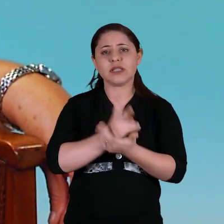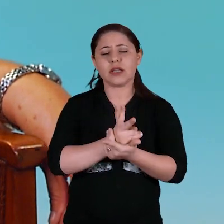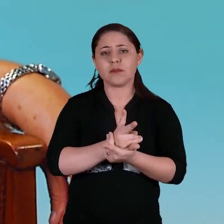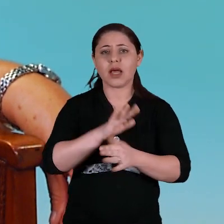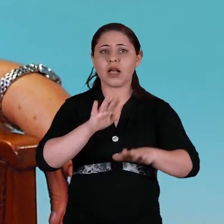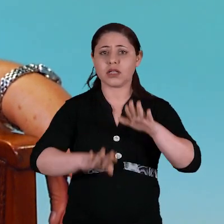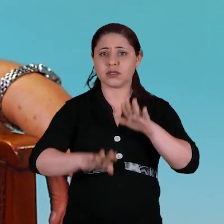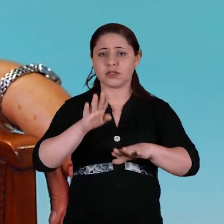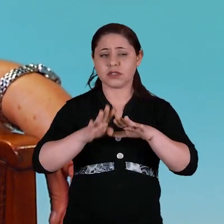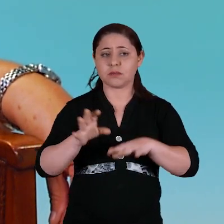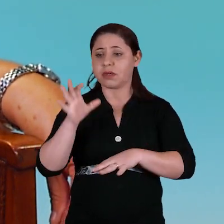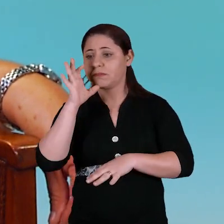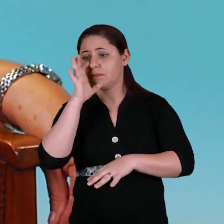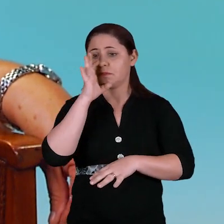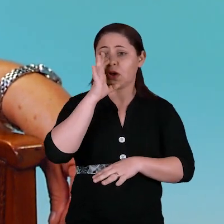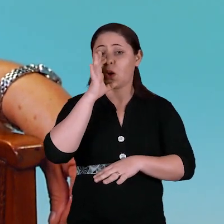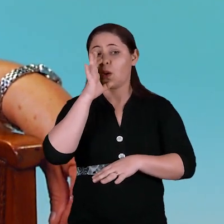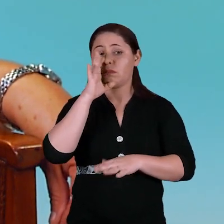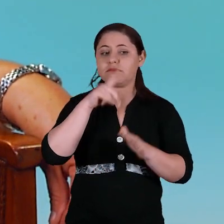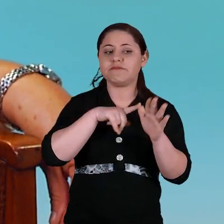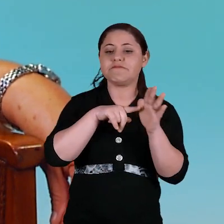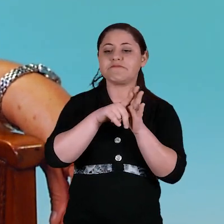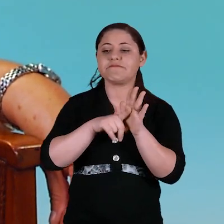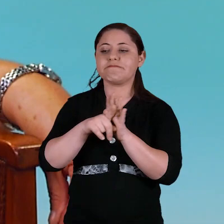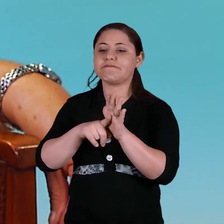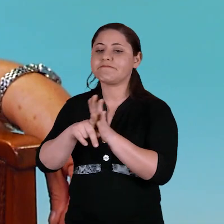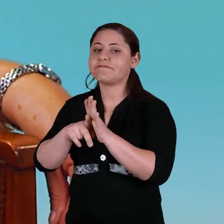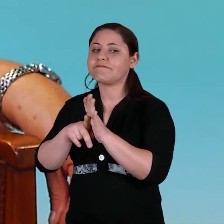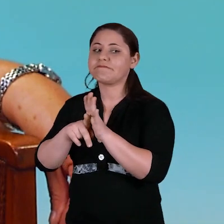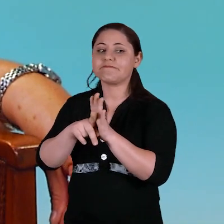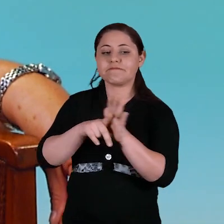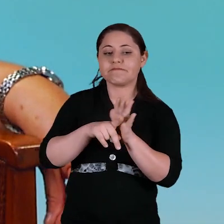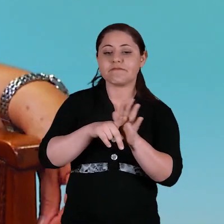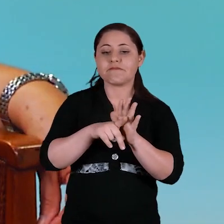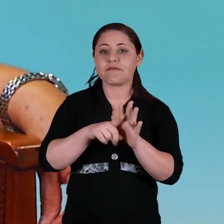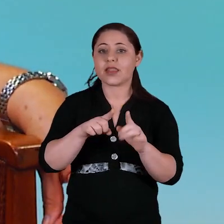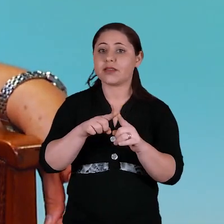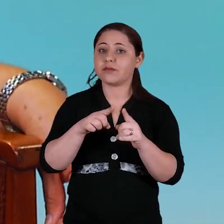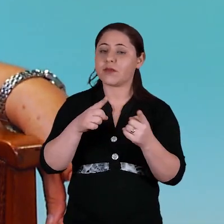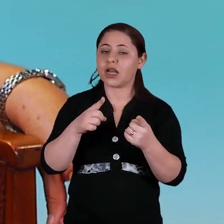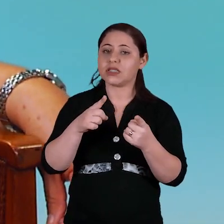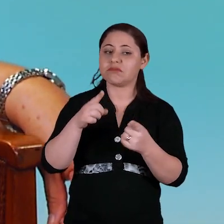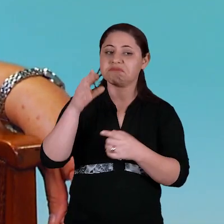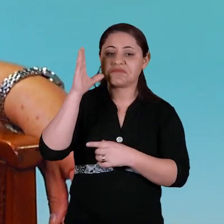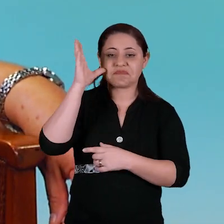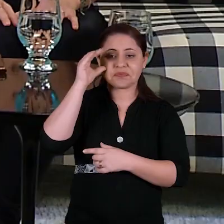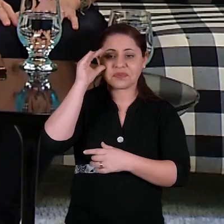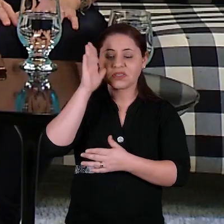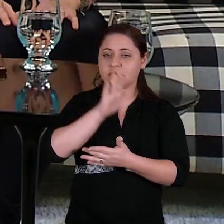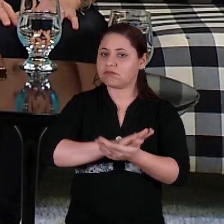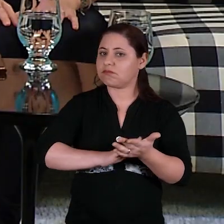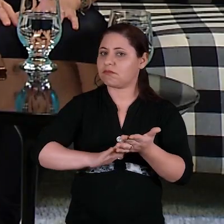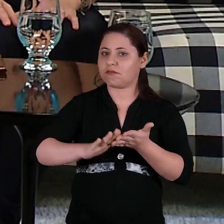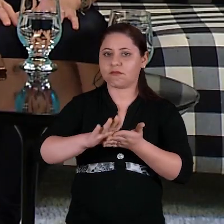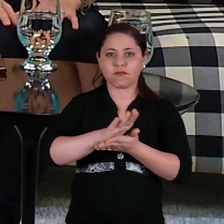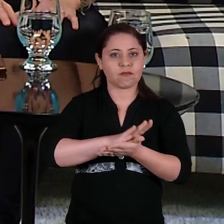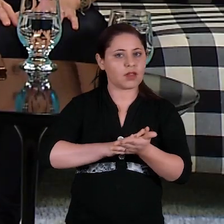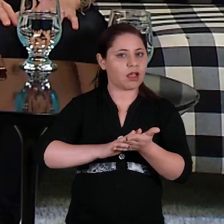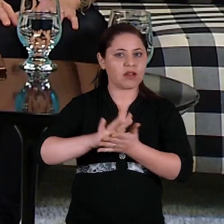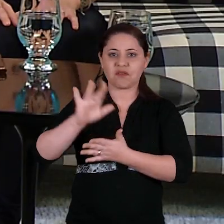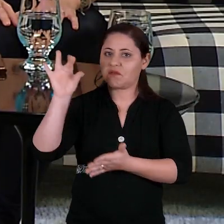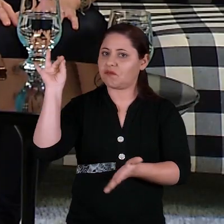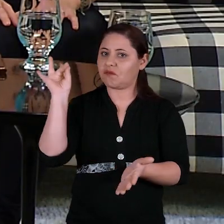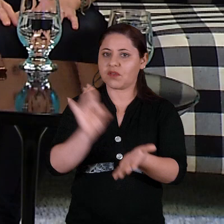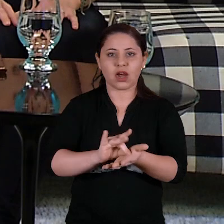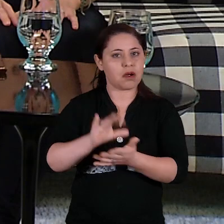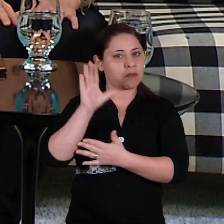para dar realmente uma olhada, né, entre aspas, mas a gente não tem observado mesmo. Sinceramente, eu